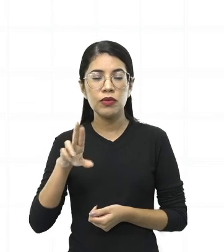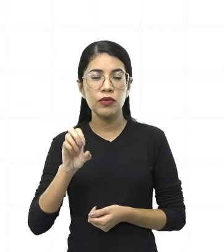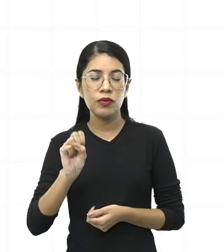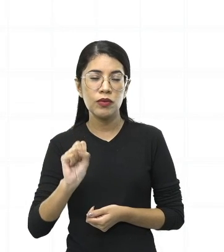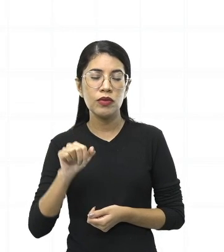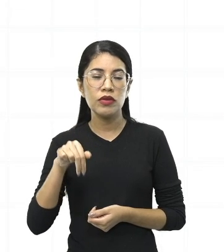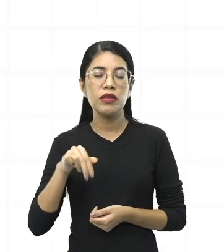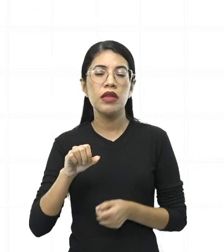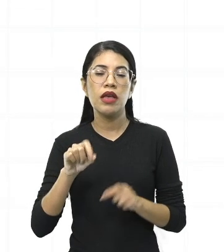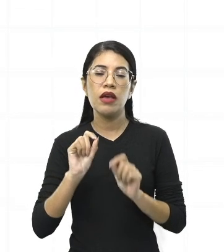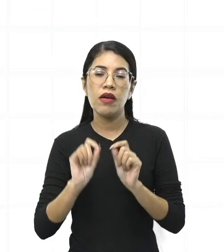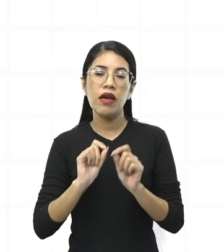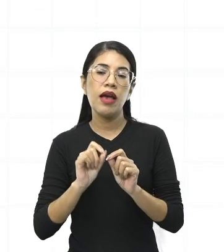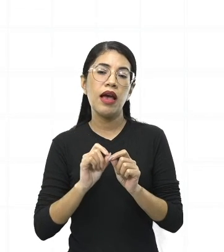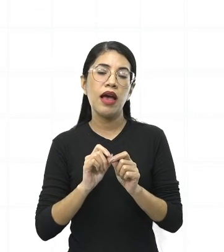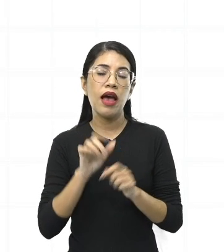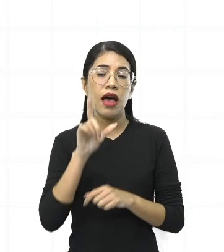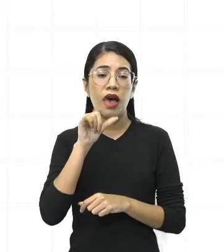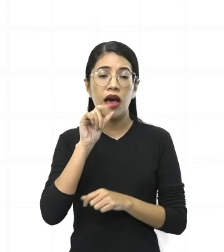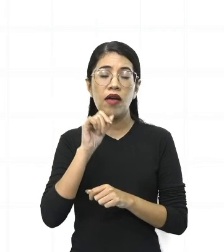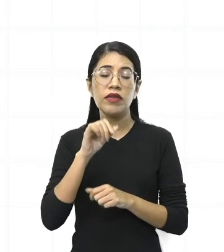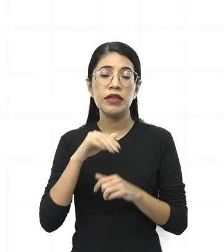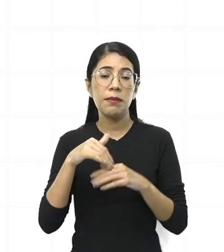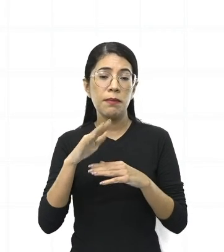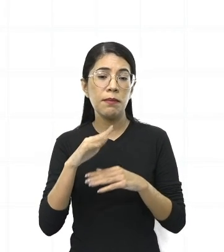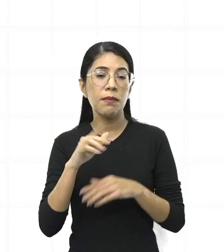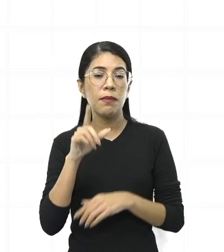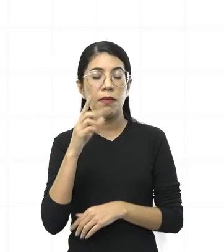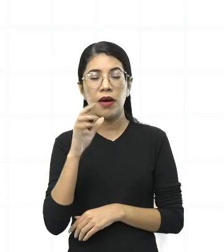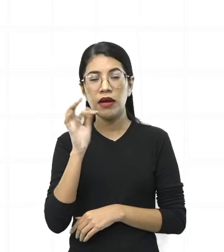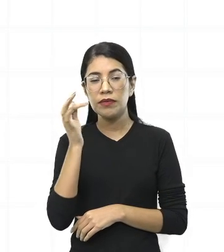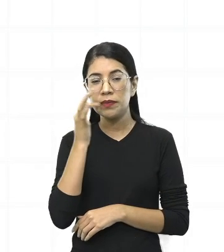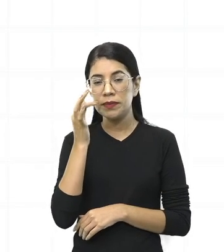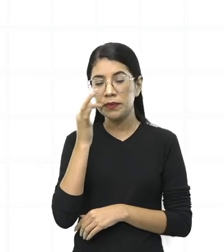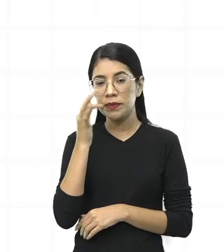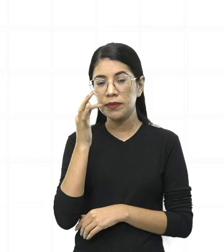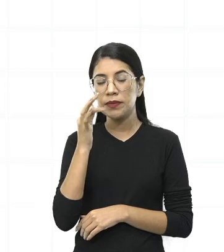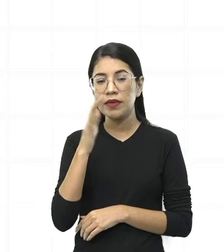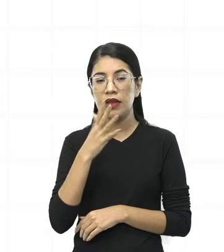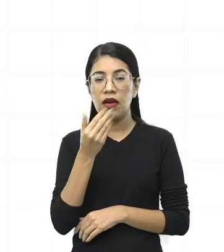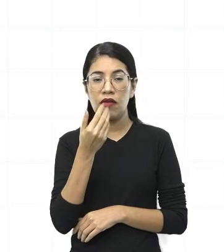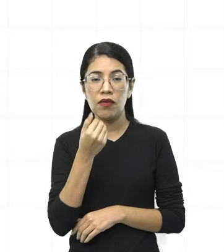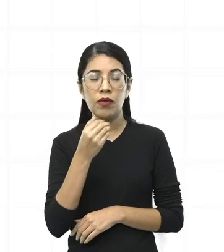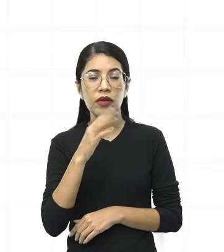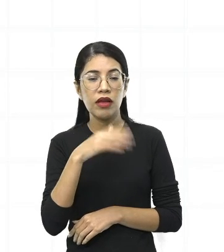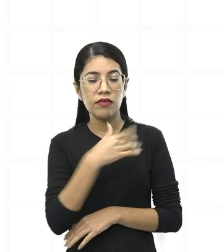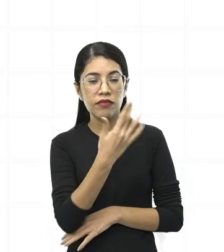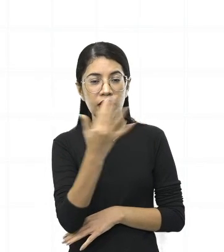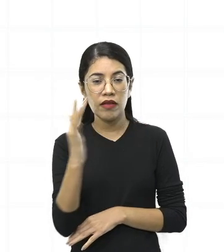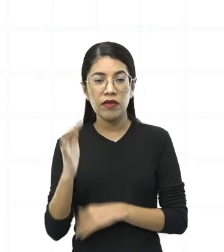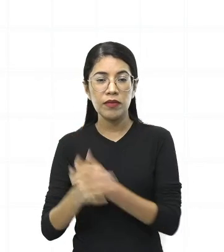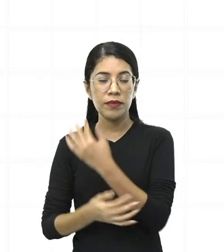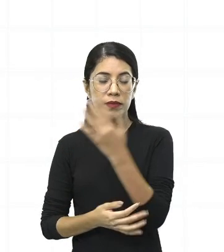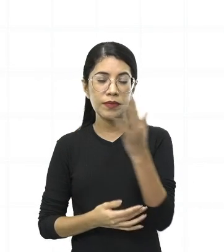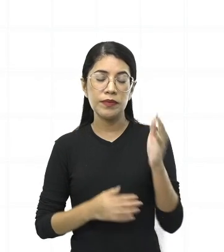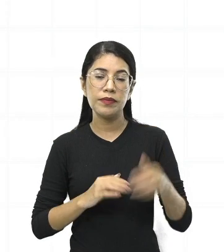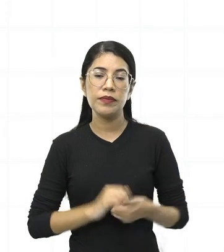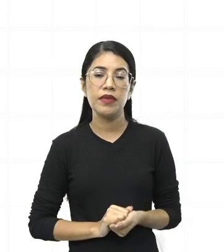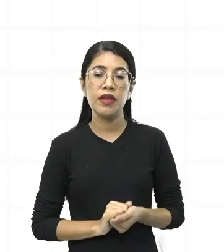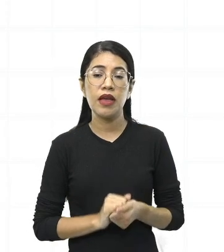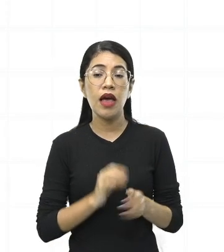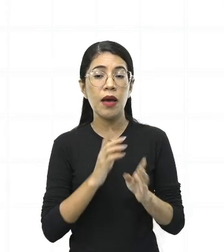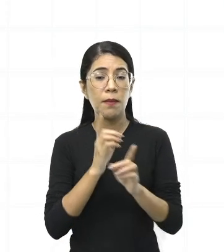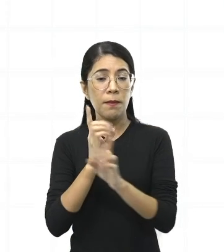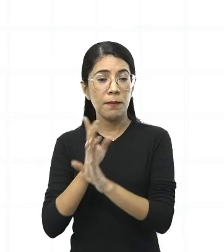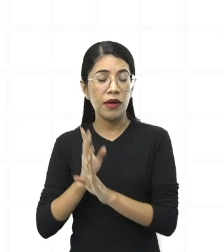as maiores aves frugívoras das nossas florestas. Para encontrar os